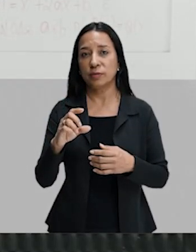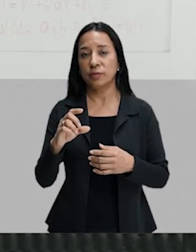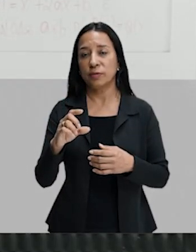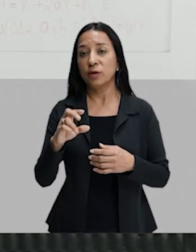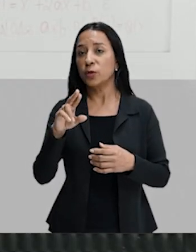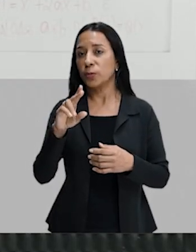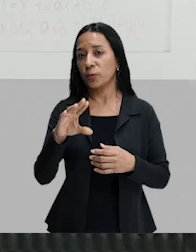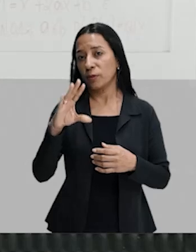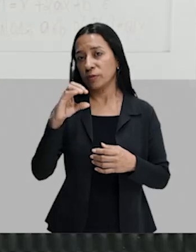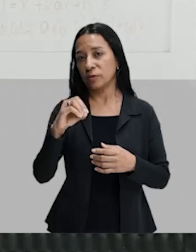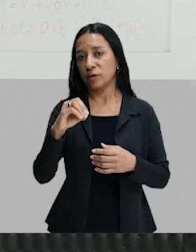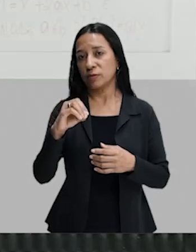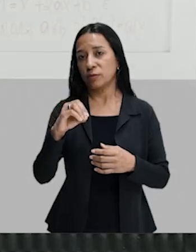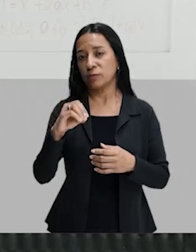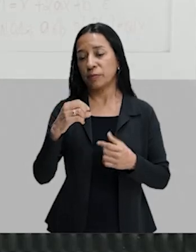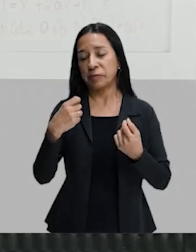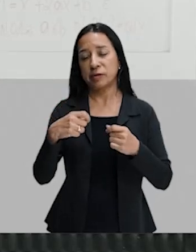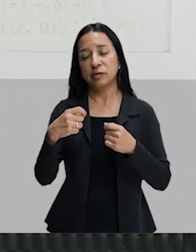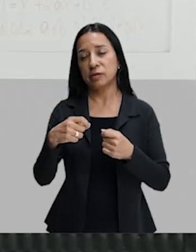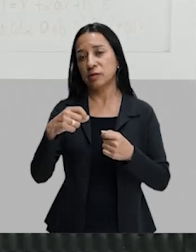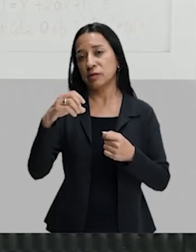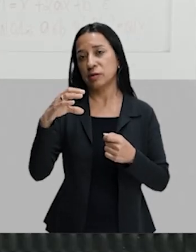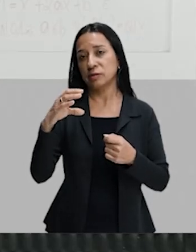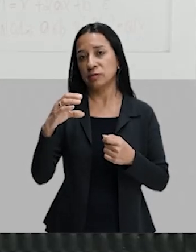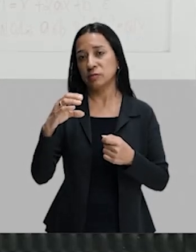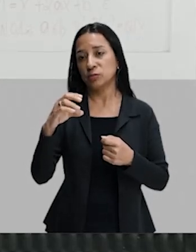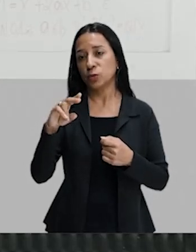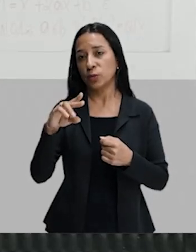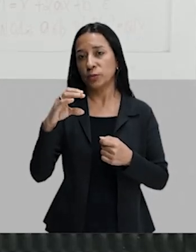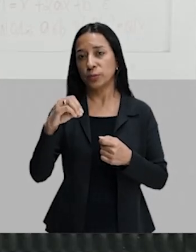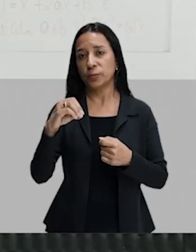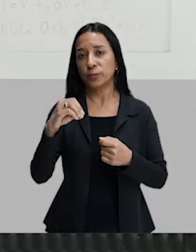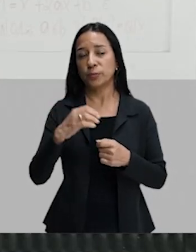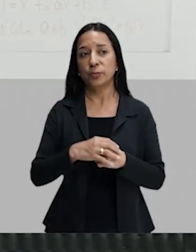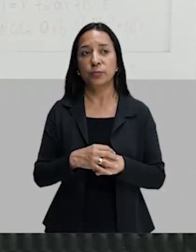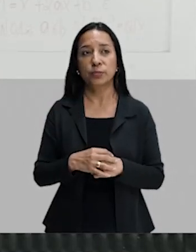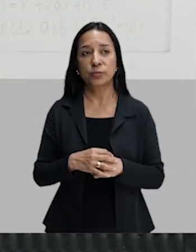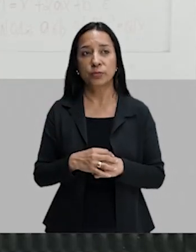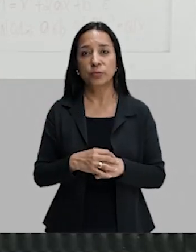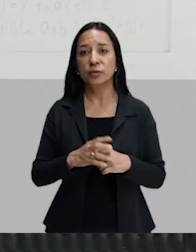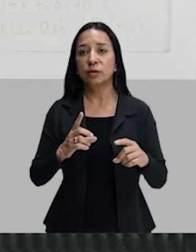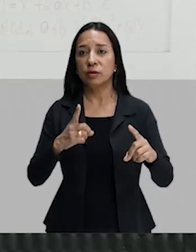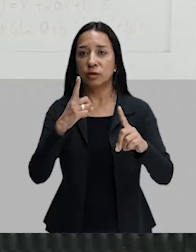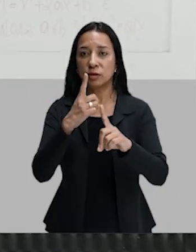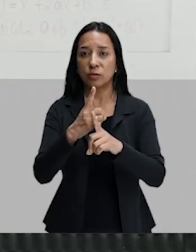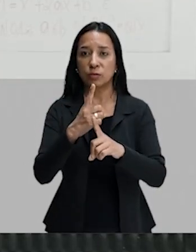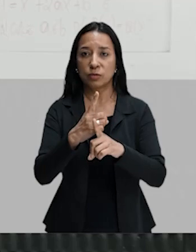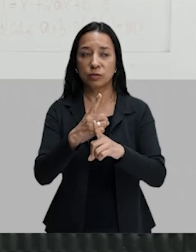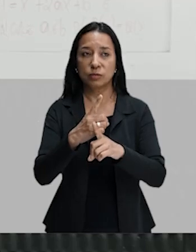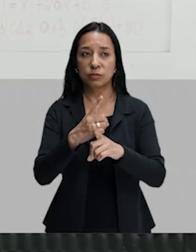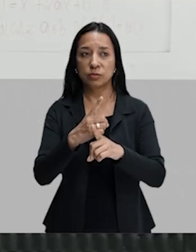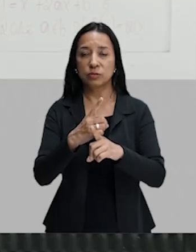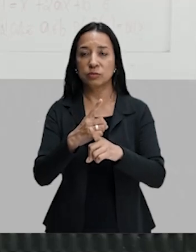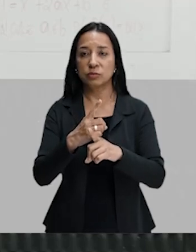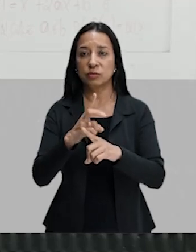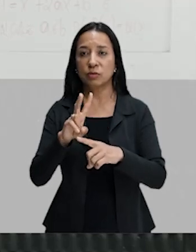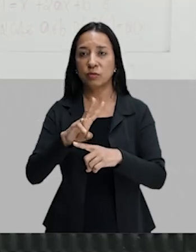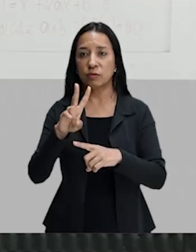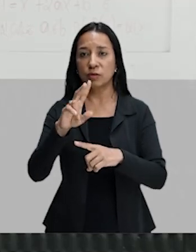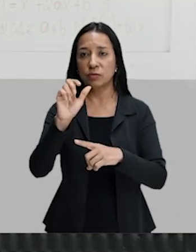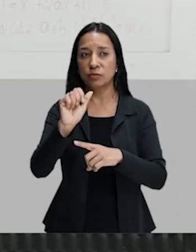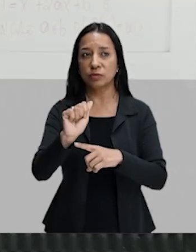zero. C tem que ser zero. Então, encontramos aí o valor de